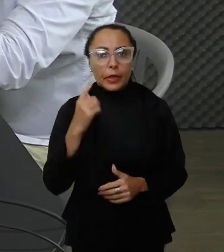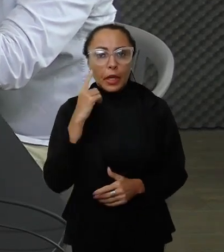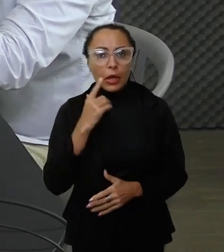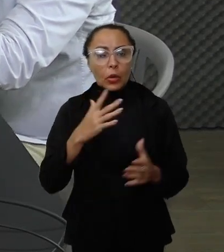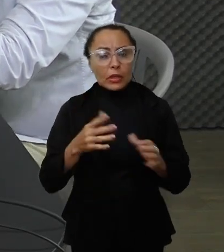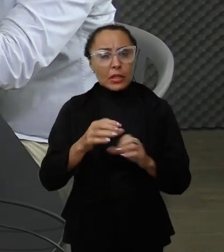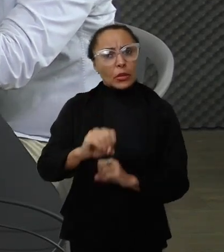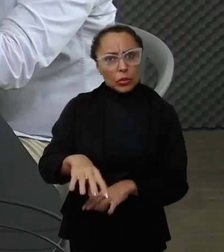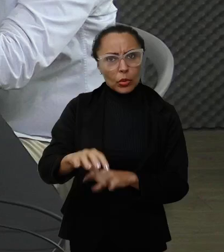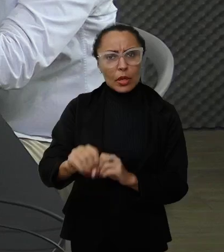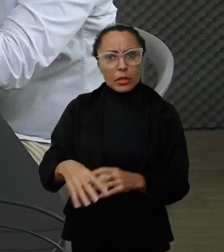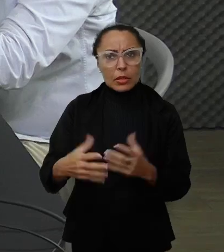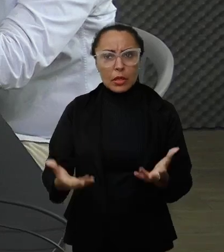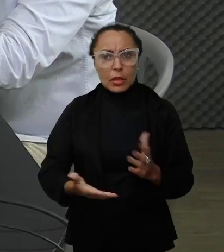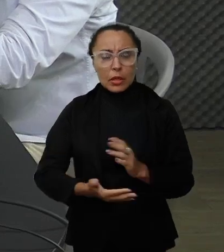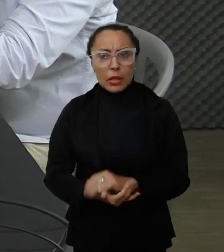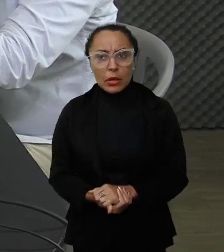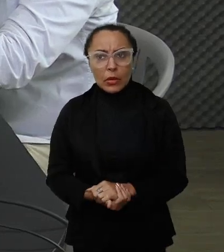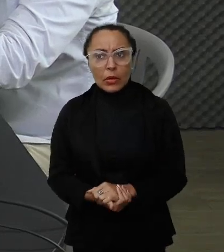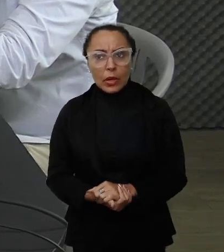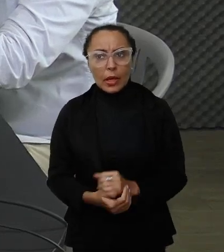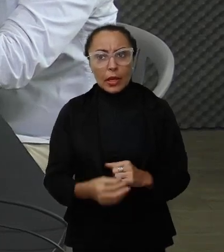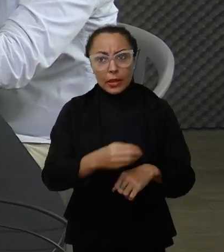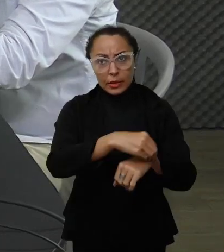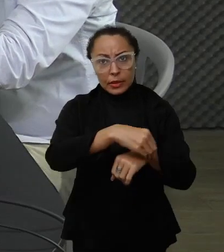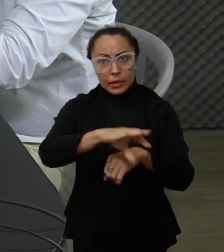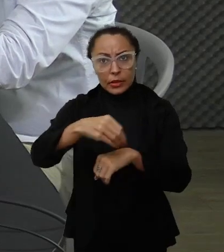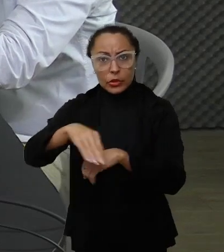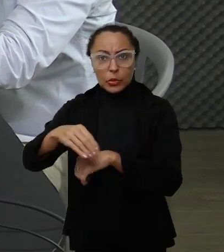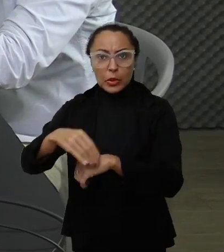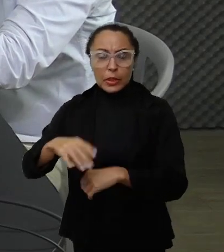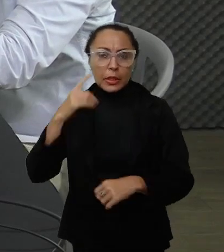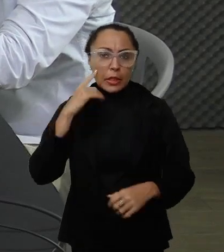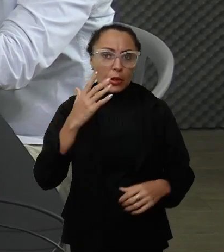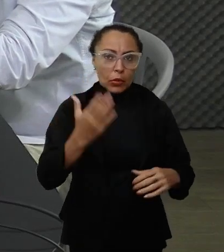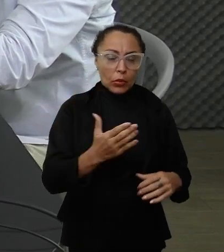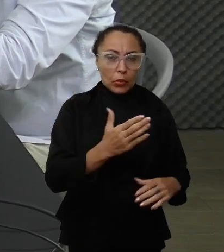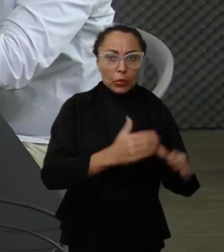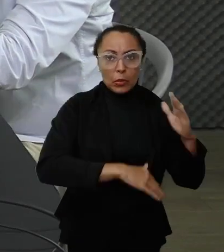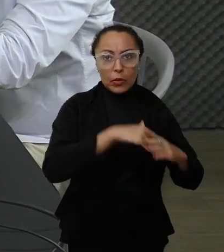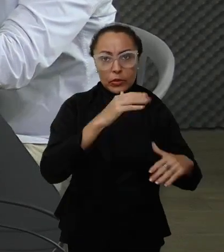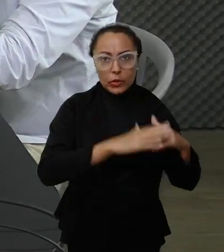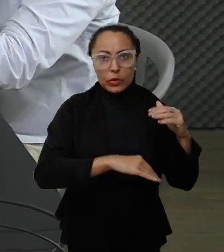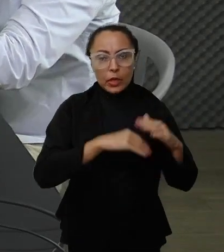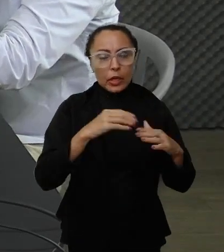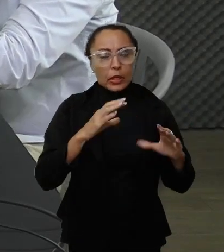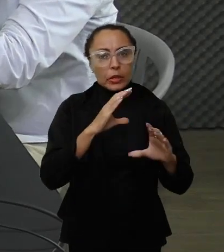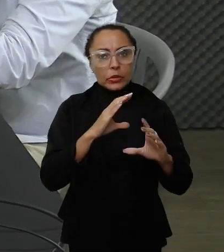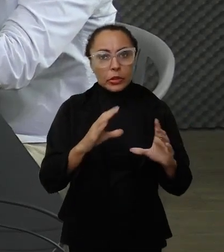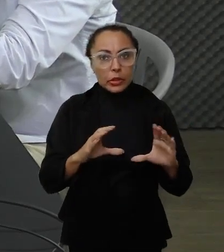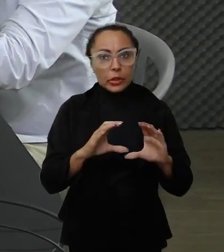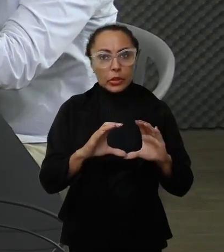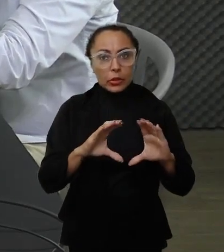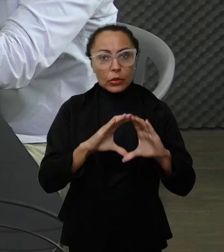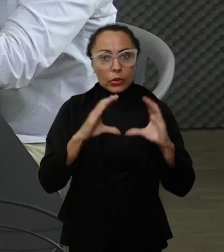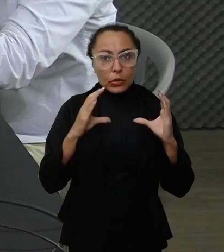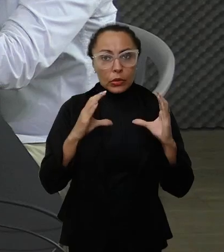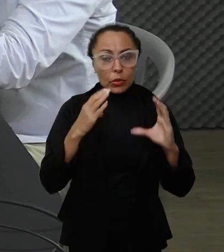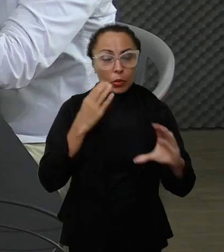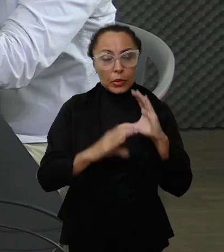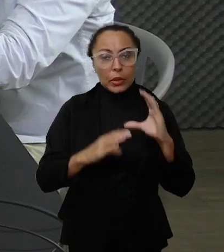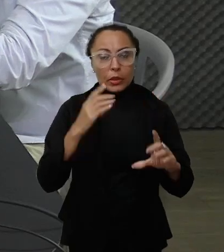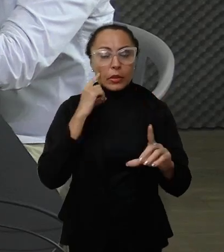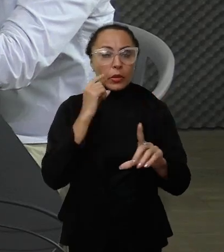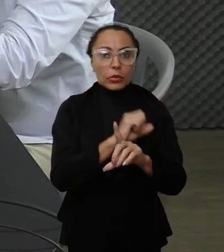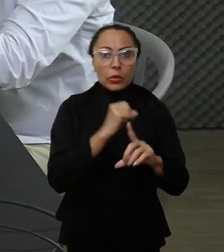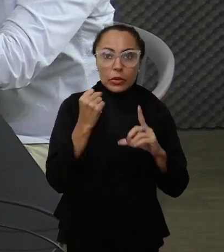educação, ela é transmitida na formação dos profissionais de comunicação social. A educação, ela aparece como pauta